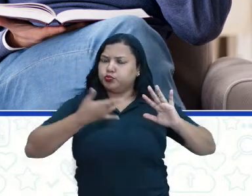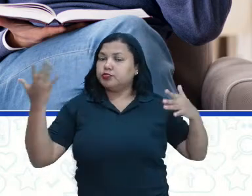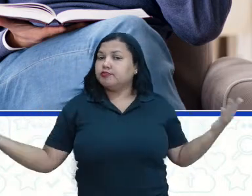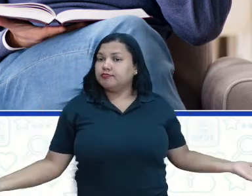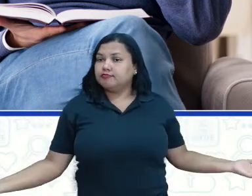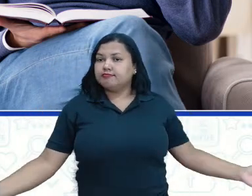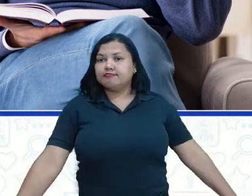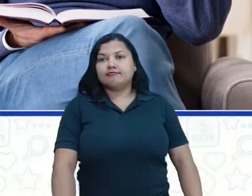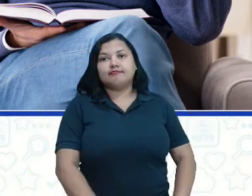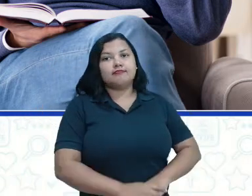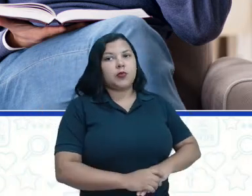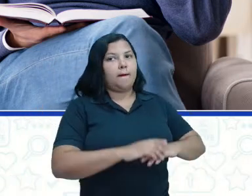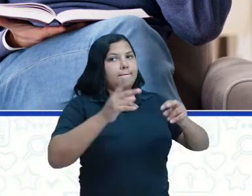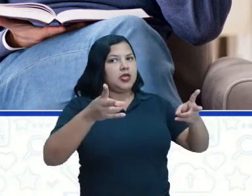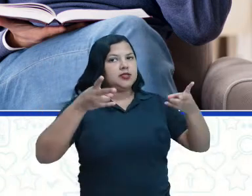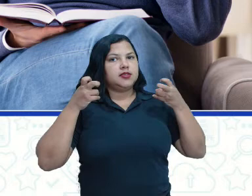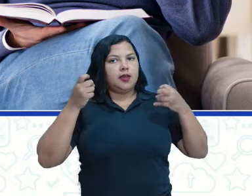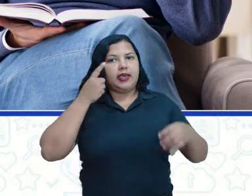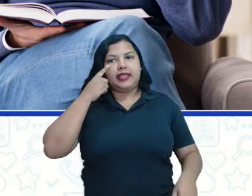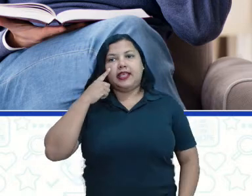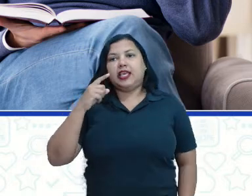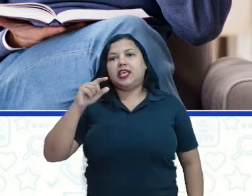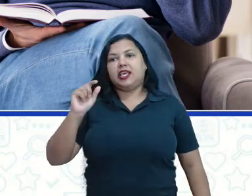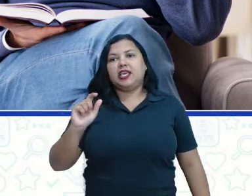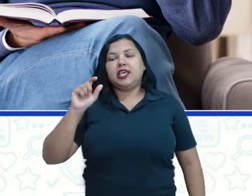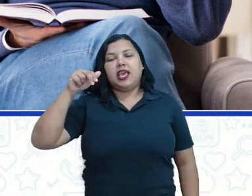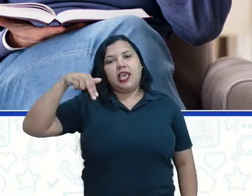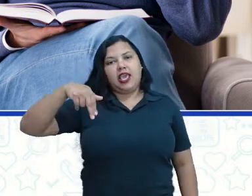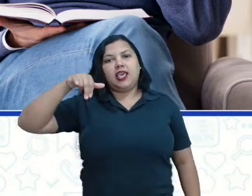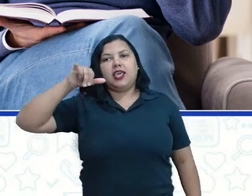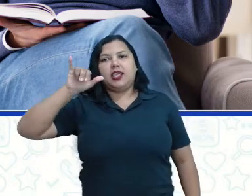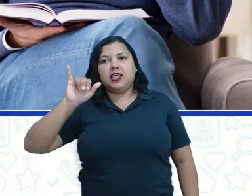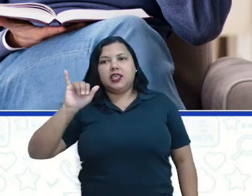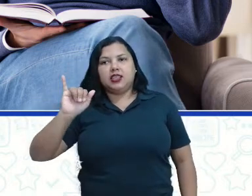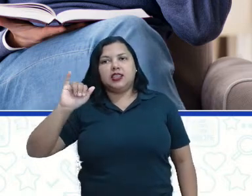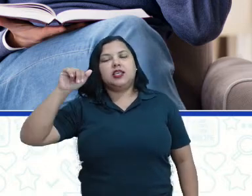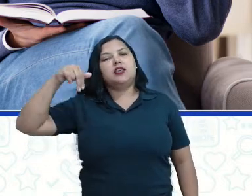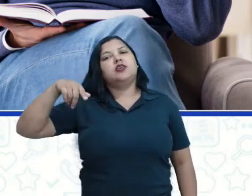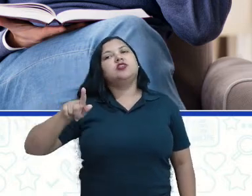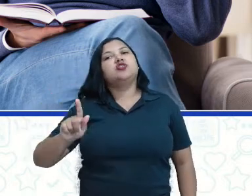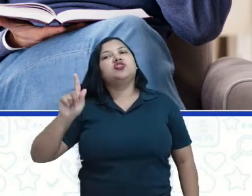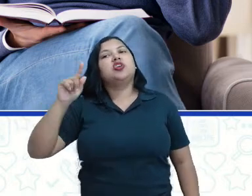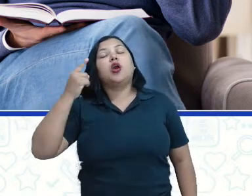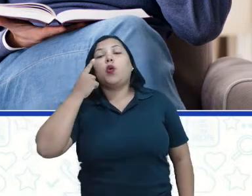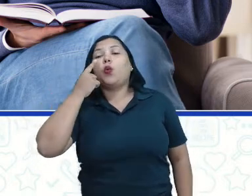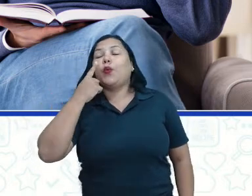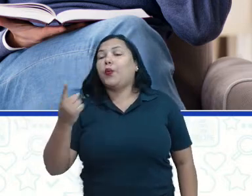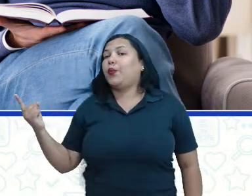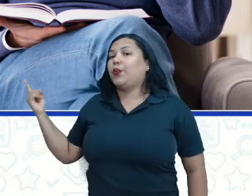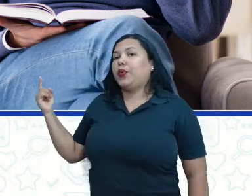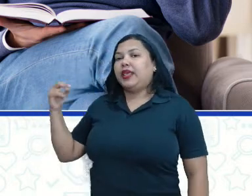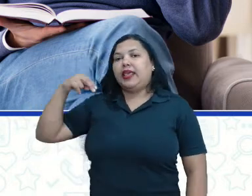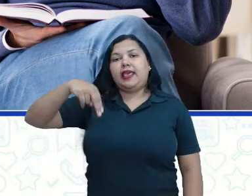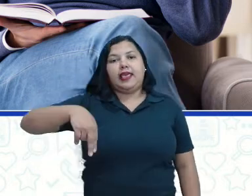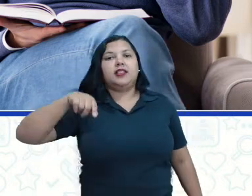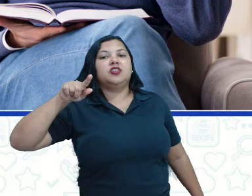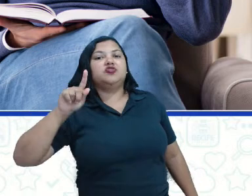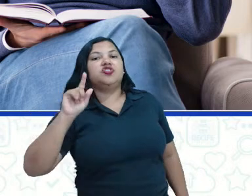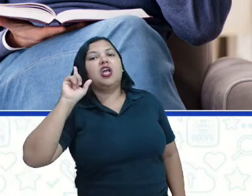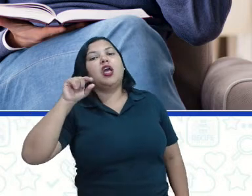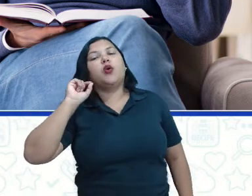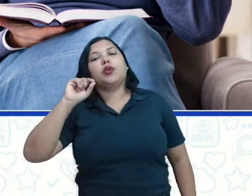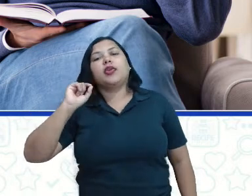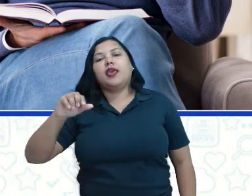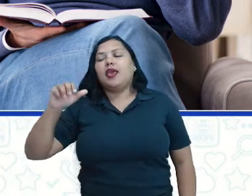Perceba, pessoal, que tem ing aqui nos verbos. O que está sendo esse ing? Em geral, esse ing ele é o